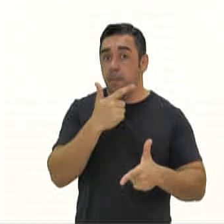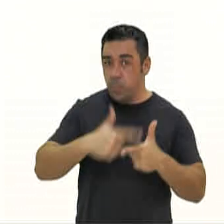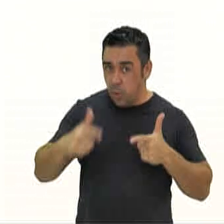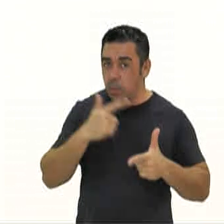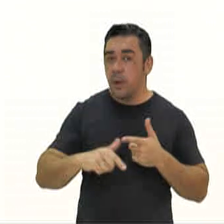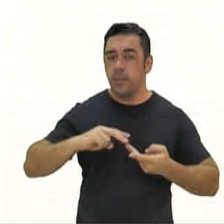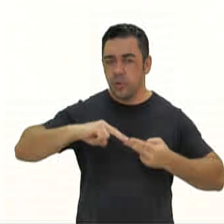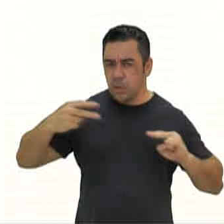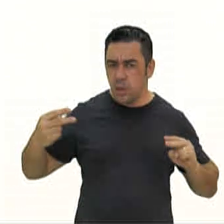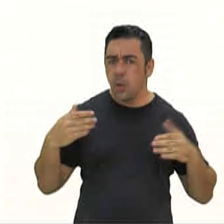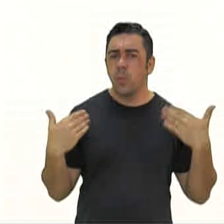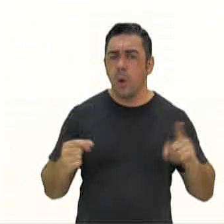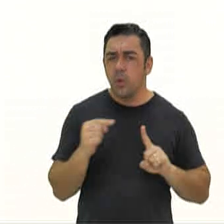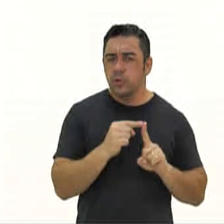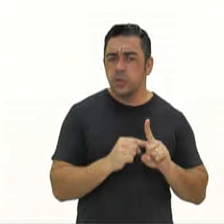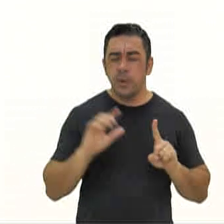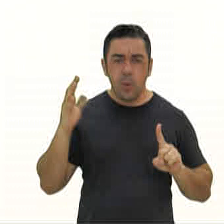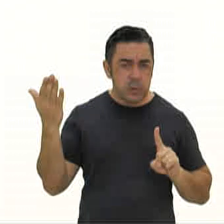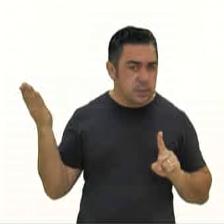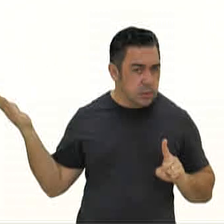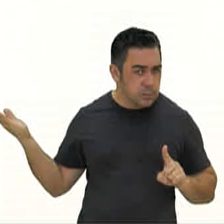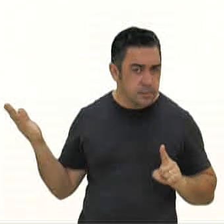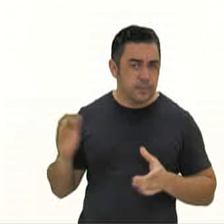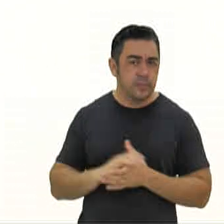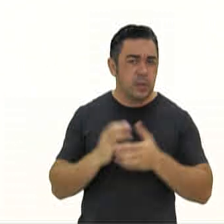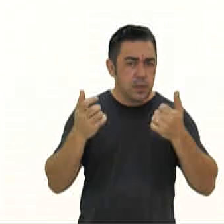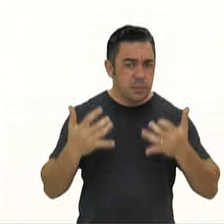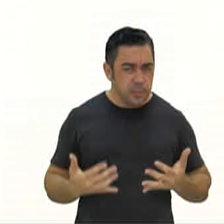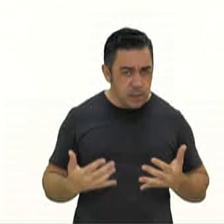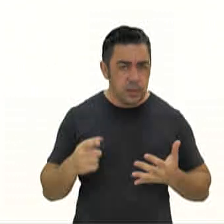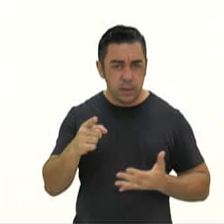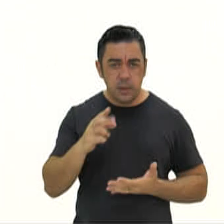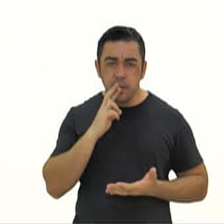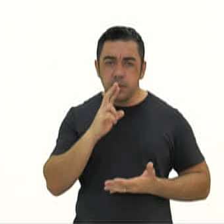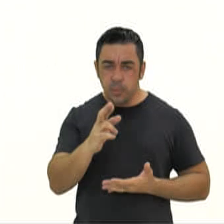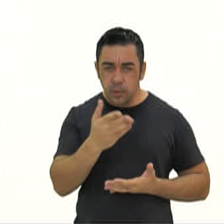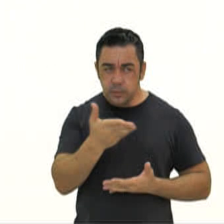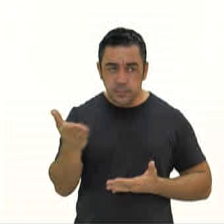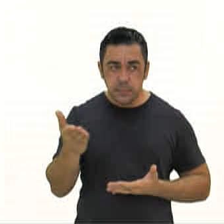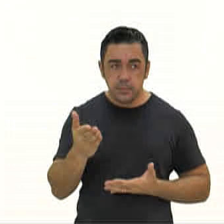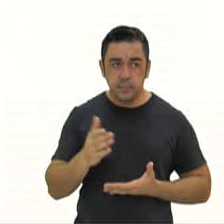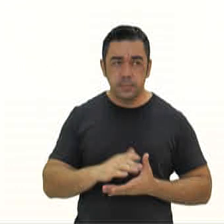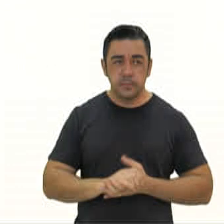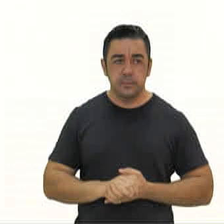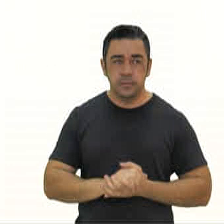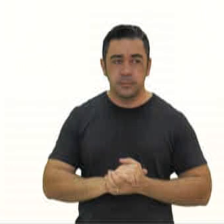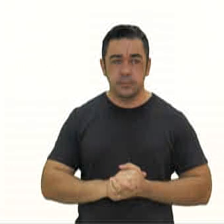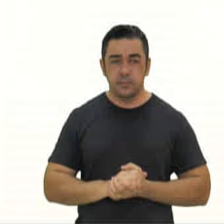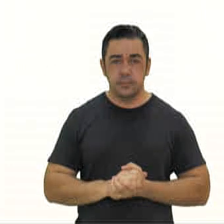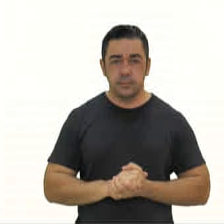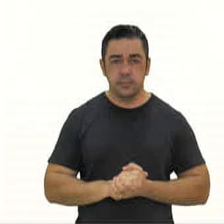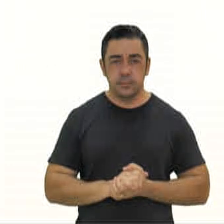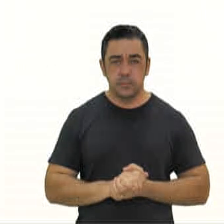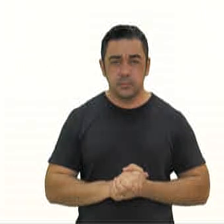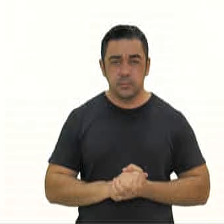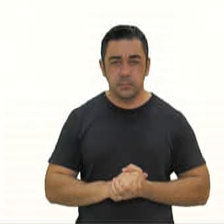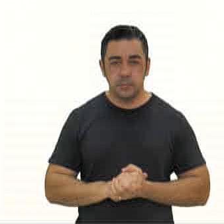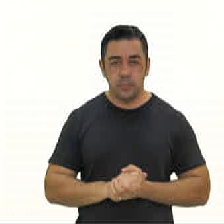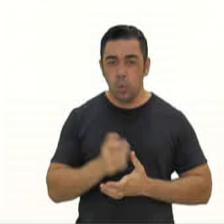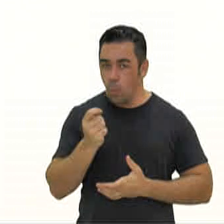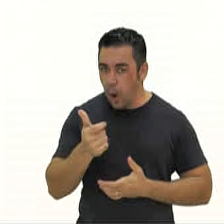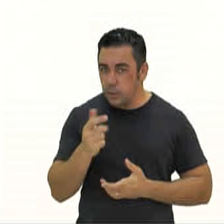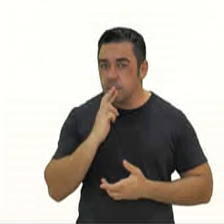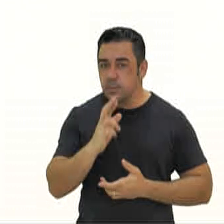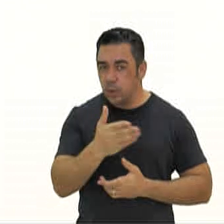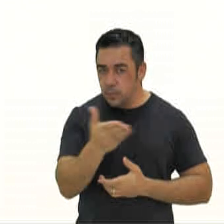genéticos. Que tipo de especiação ocorreu? Justifique sua resposta. Tá? Belezinha? Quase acabei